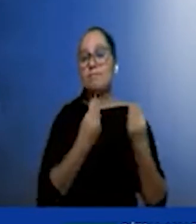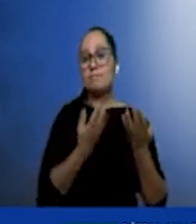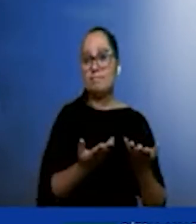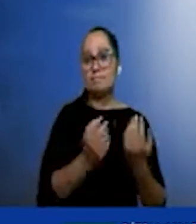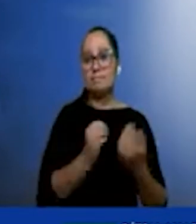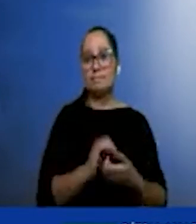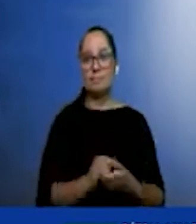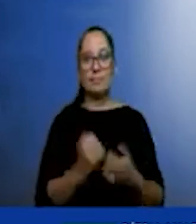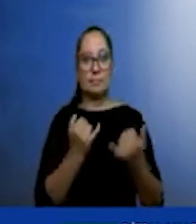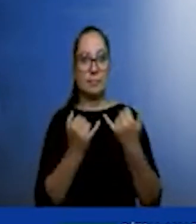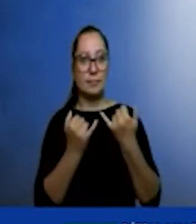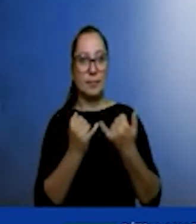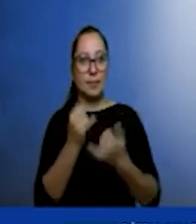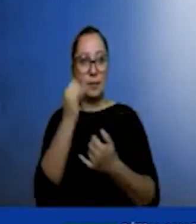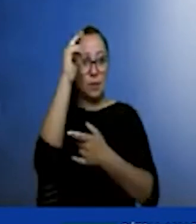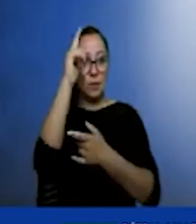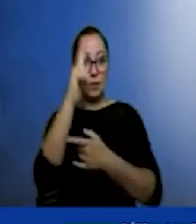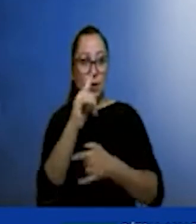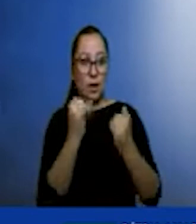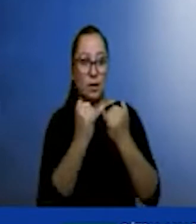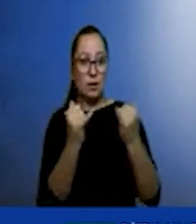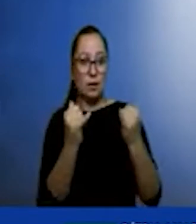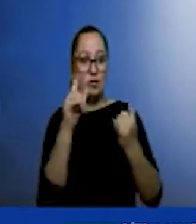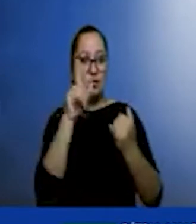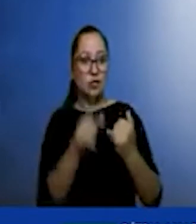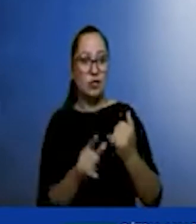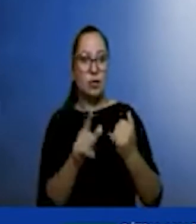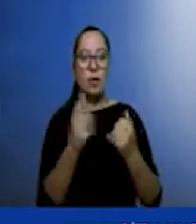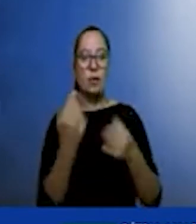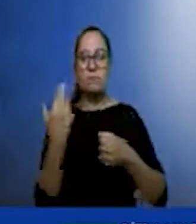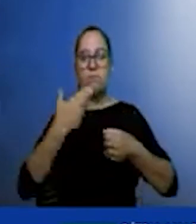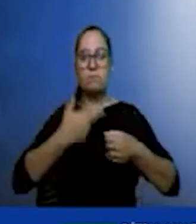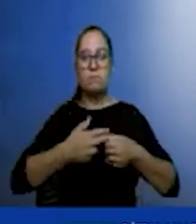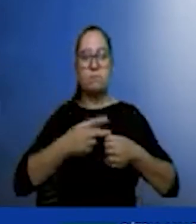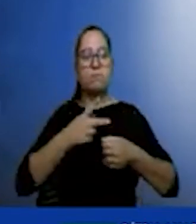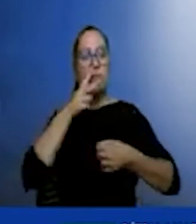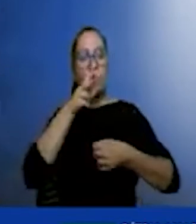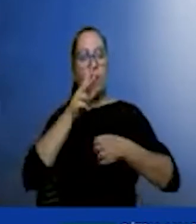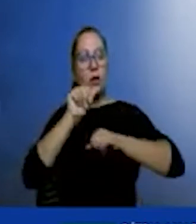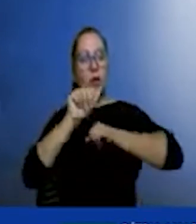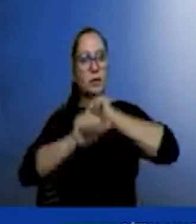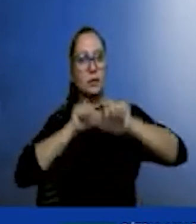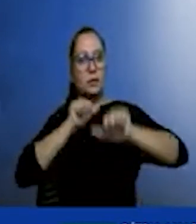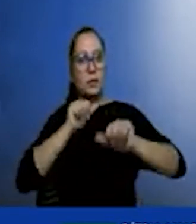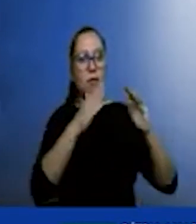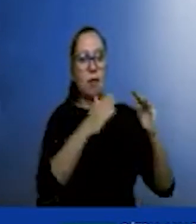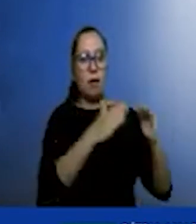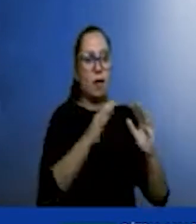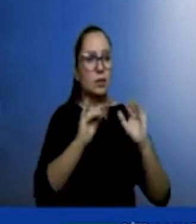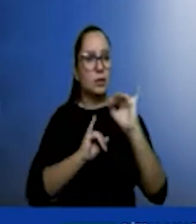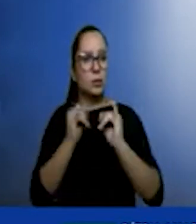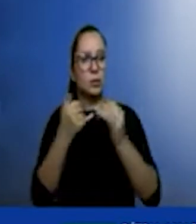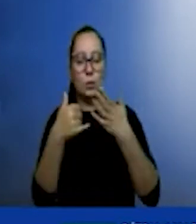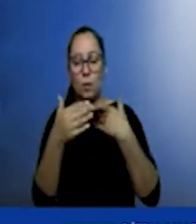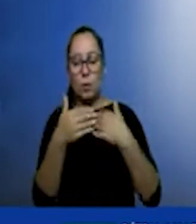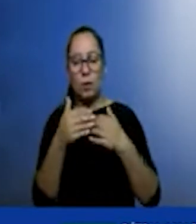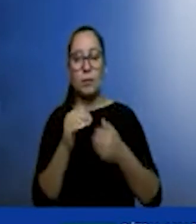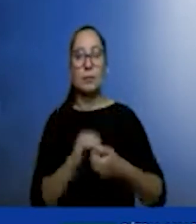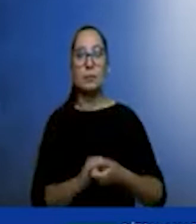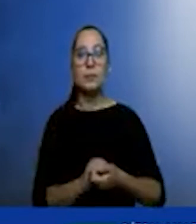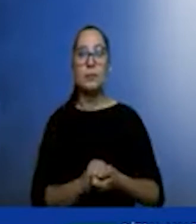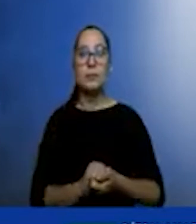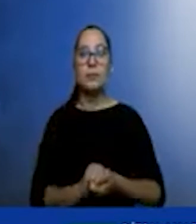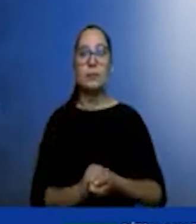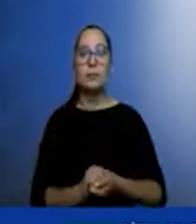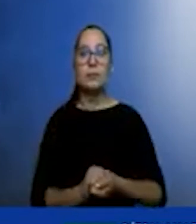exemplo, que a solar vai ser um grande combustível dessa transição, seja nas casas, seja na indústria, seja no produtor rural, né, a gente